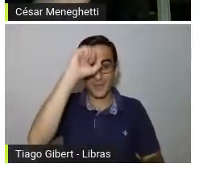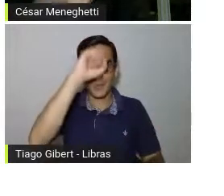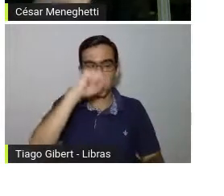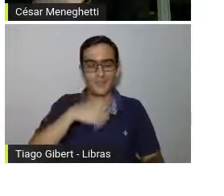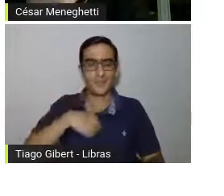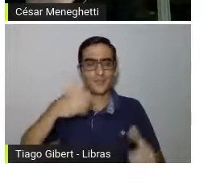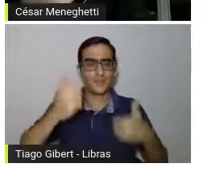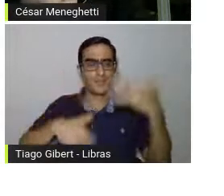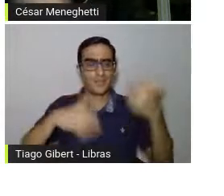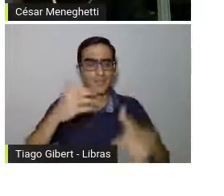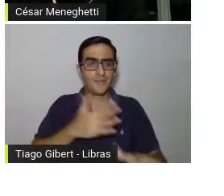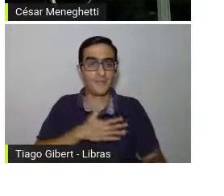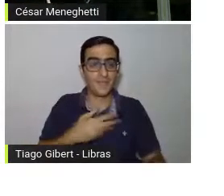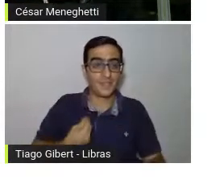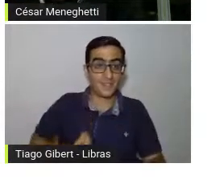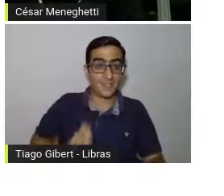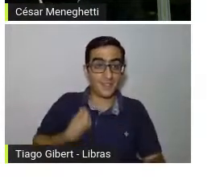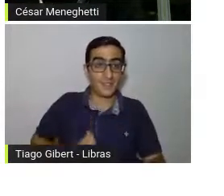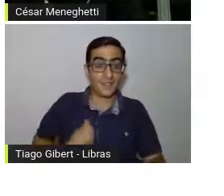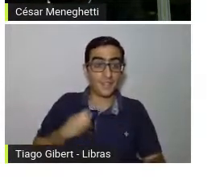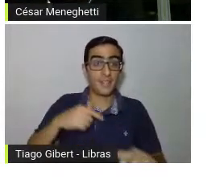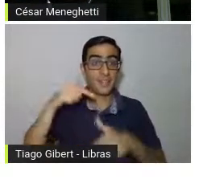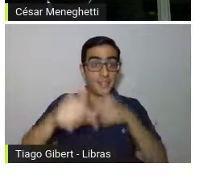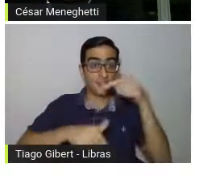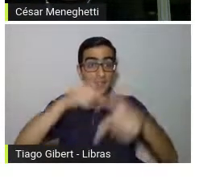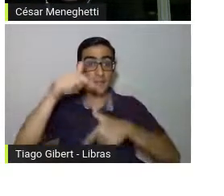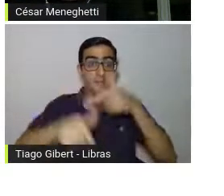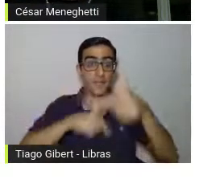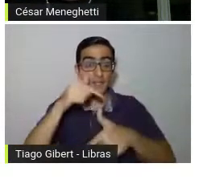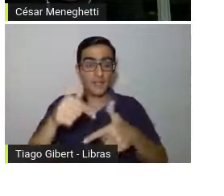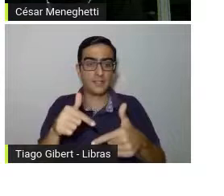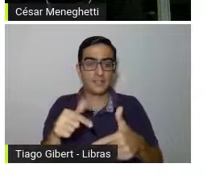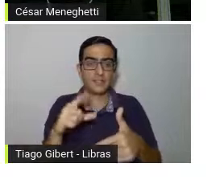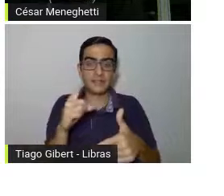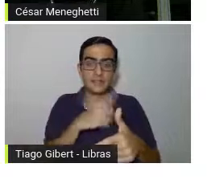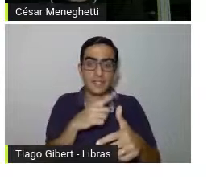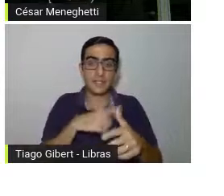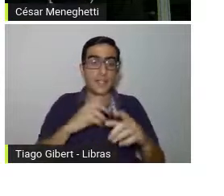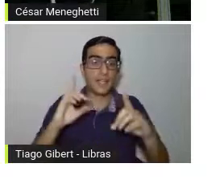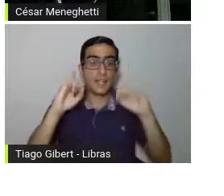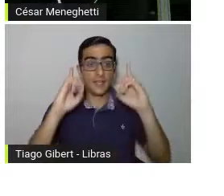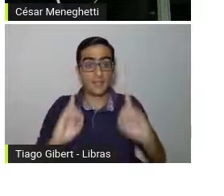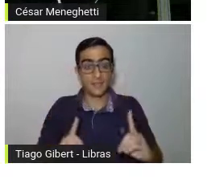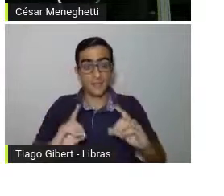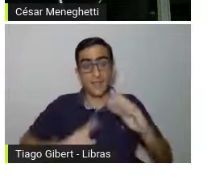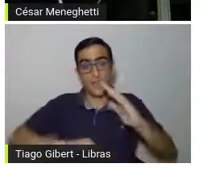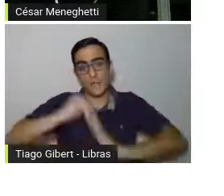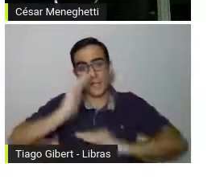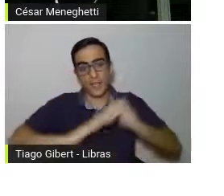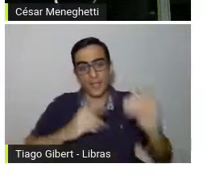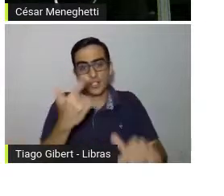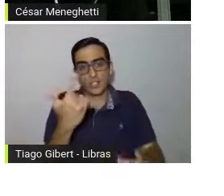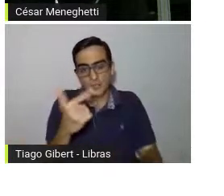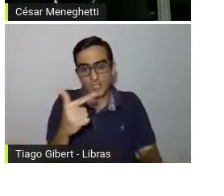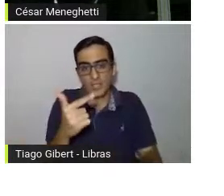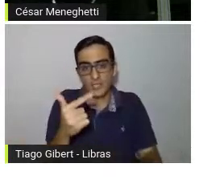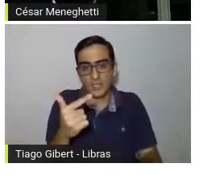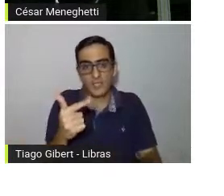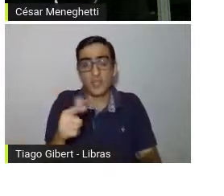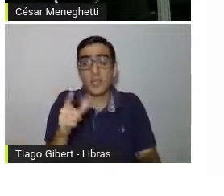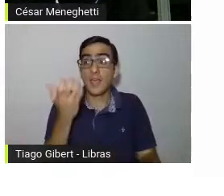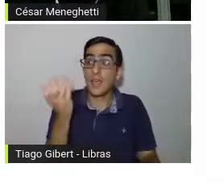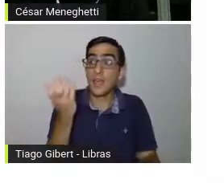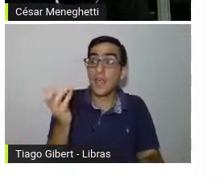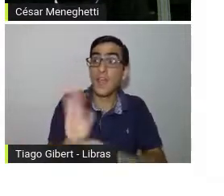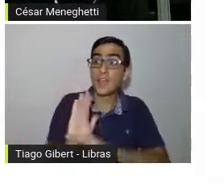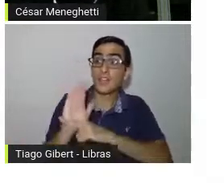vida, de trabalhar com essas pessoas com disabilidade, porque o sonho delas é simplesmente ser útil para o outro